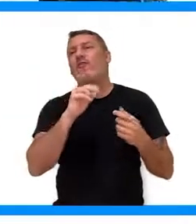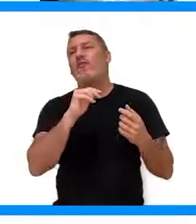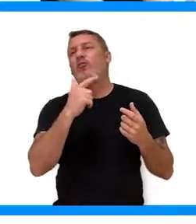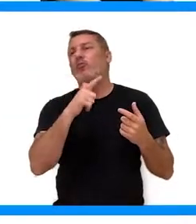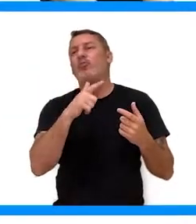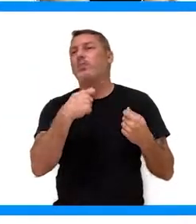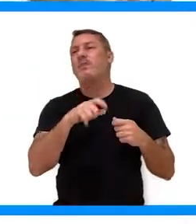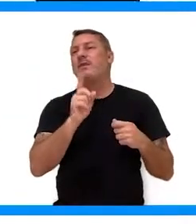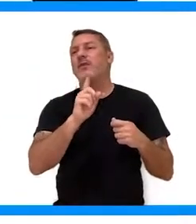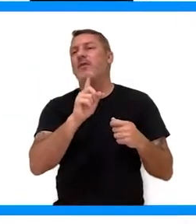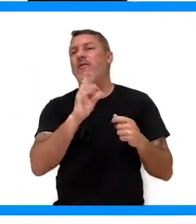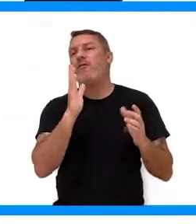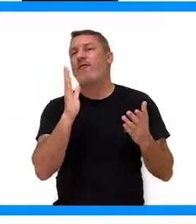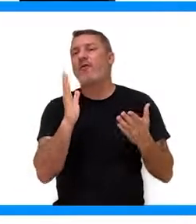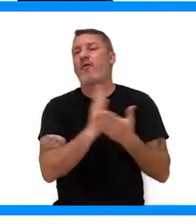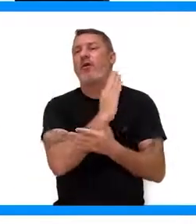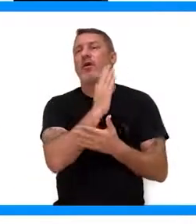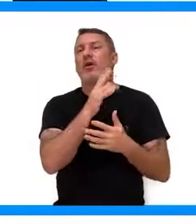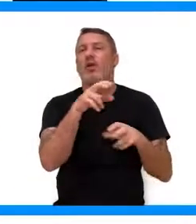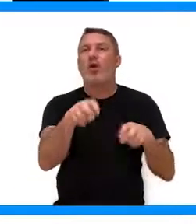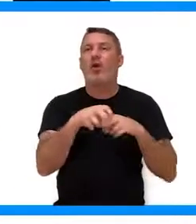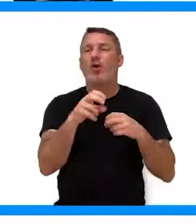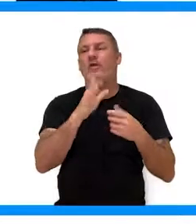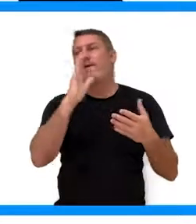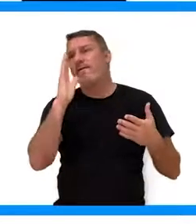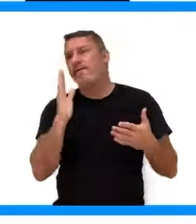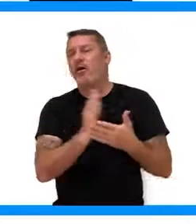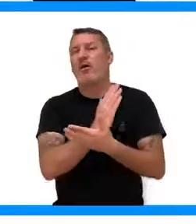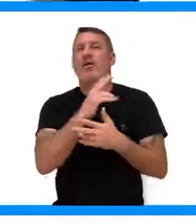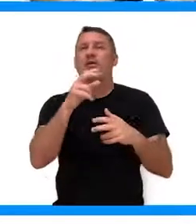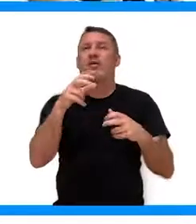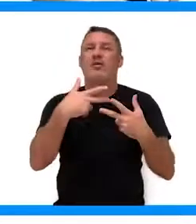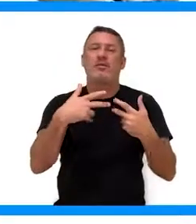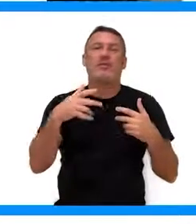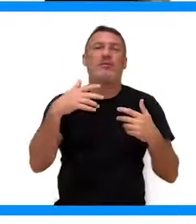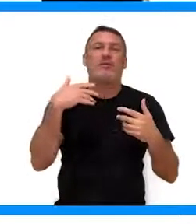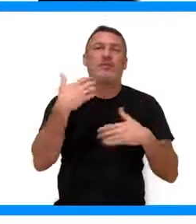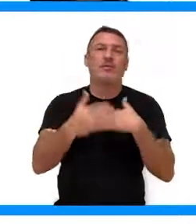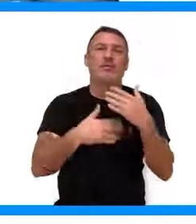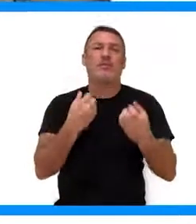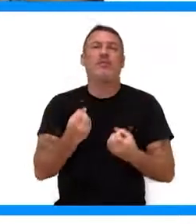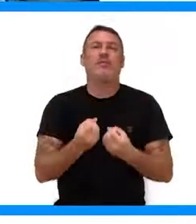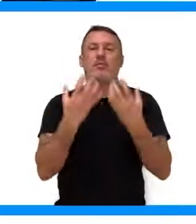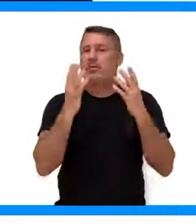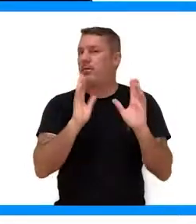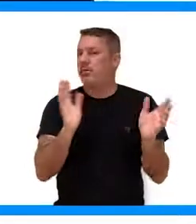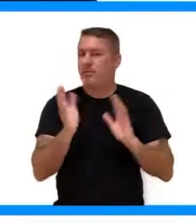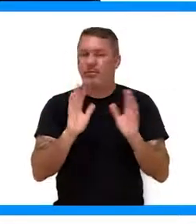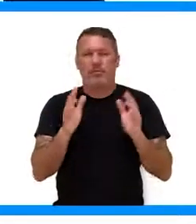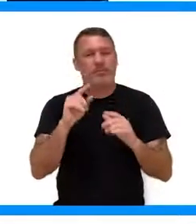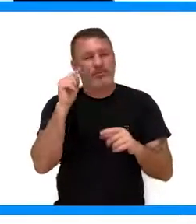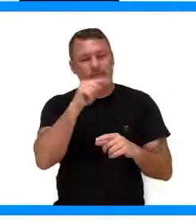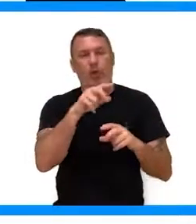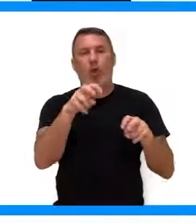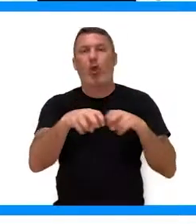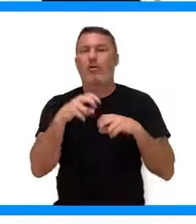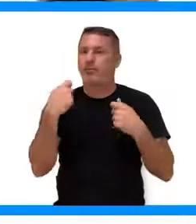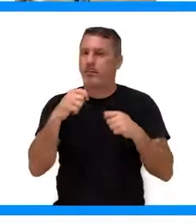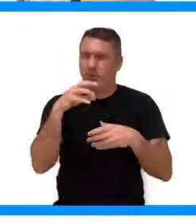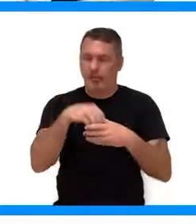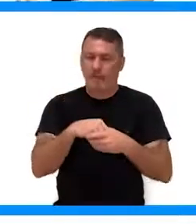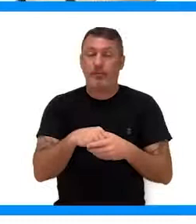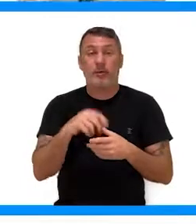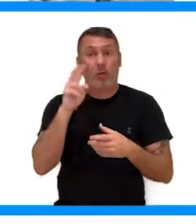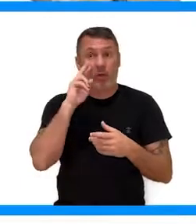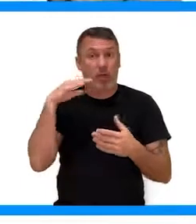em agricultura, sem pensarmos em produção agrícola. Então, veja que